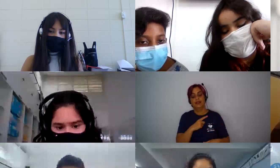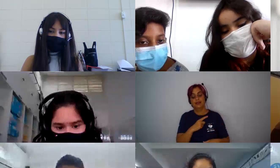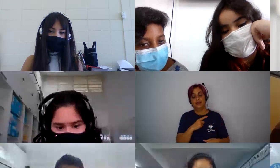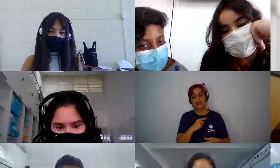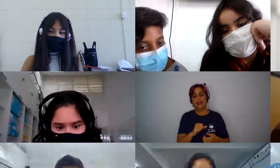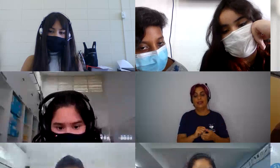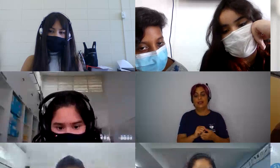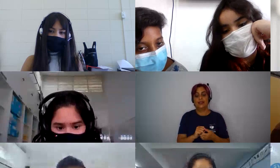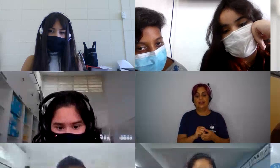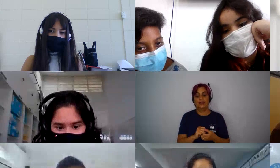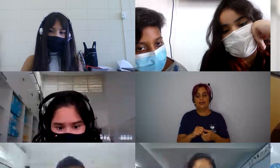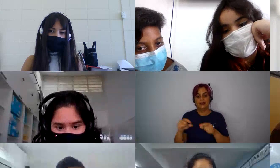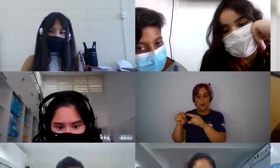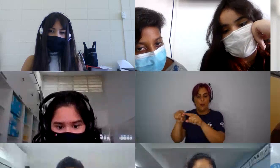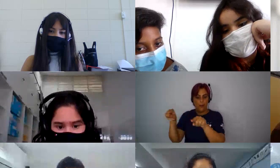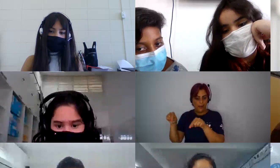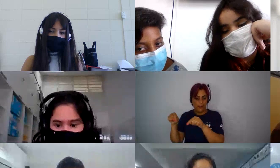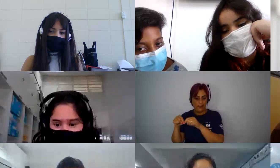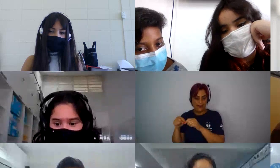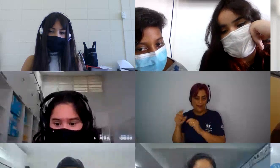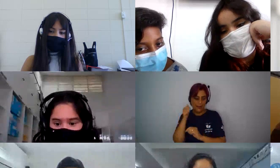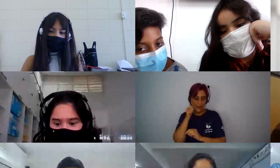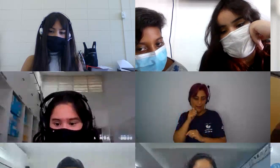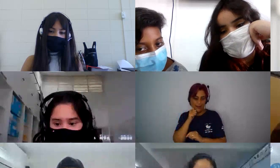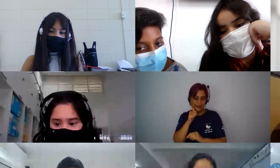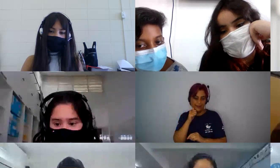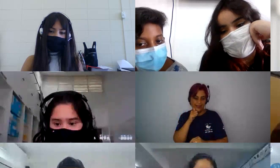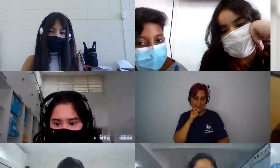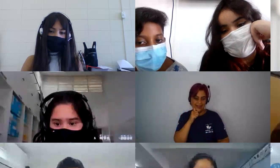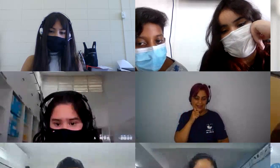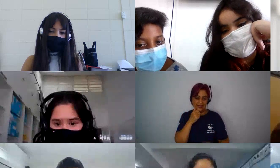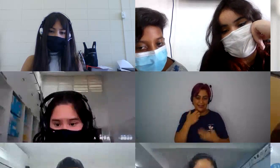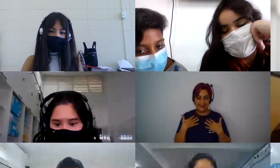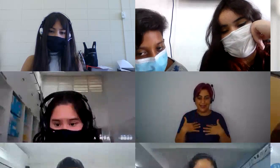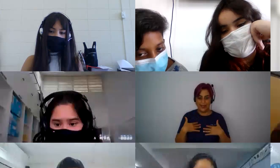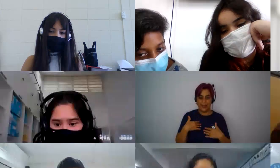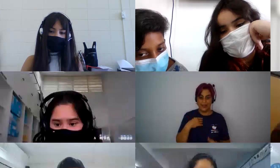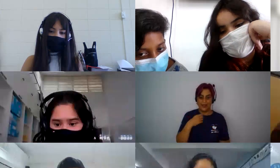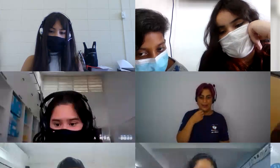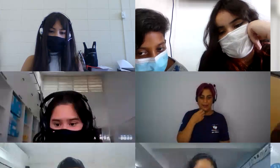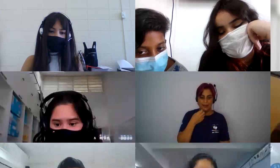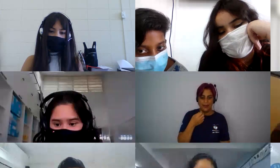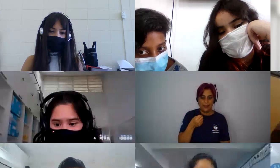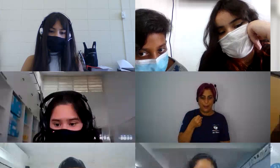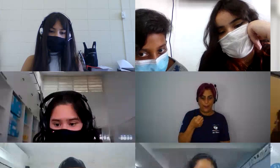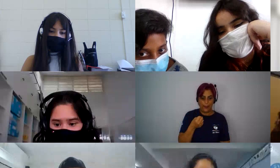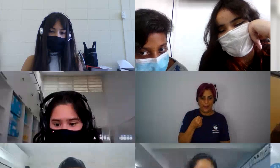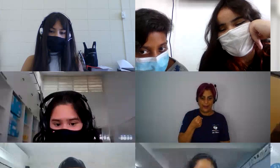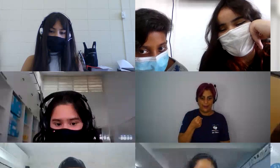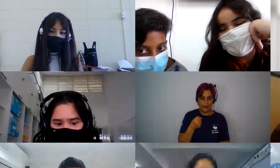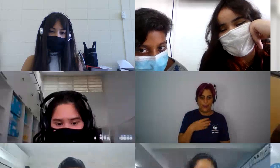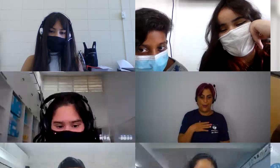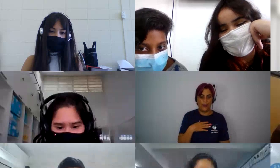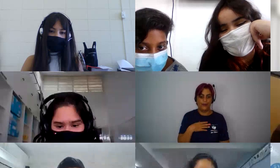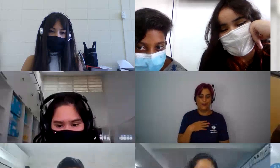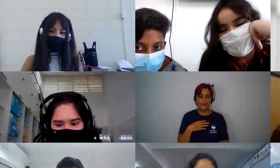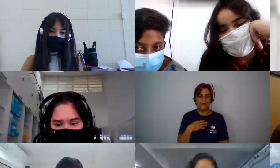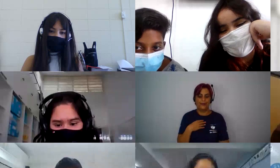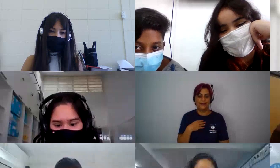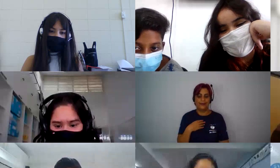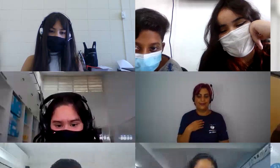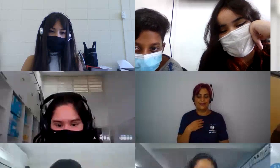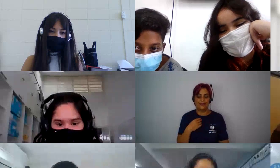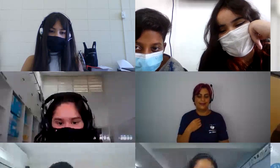uma moça de branco que está paralisada me ouvindo, pôs a mão no tórax agora, como se estivesse infartando, que eu não imagino que não seja